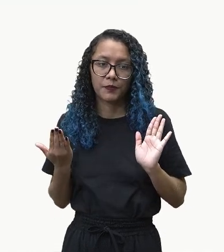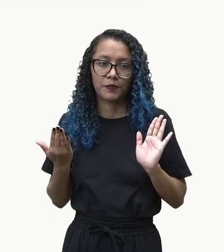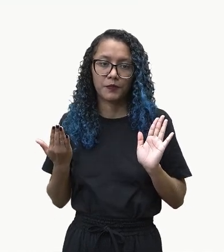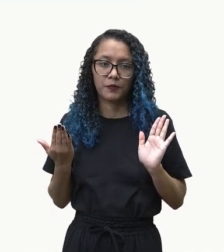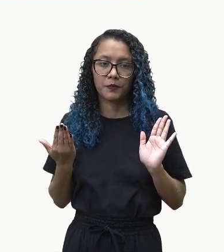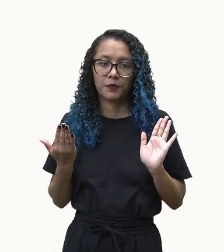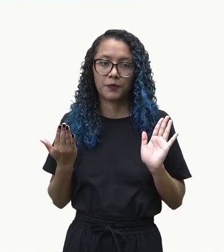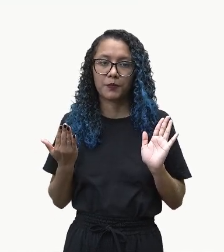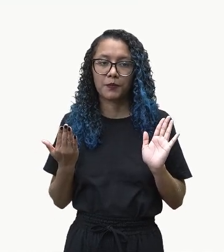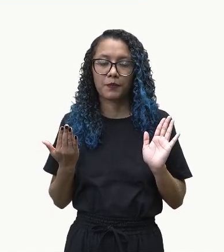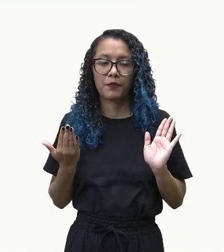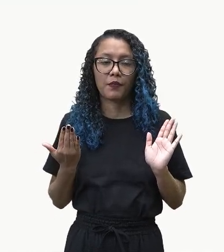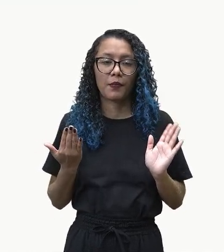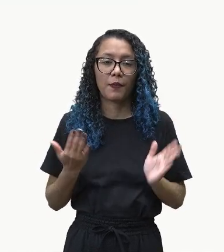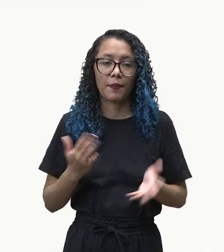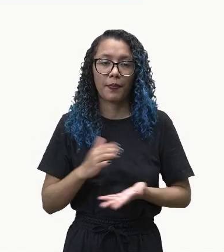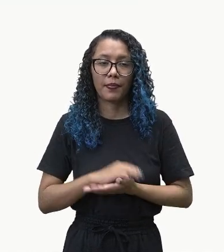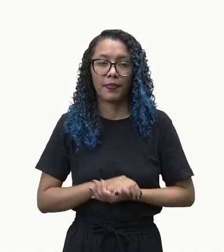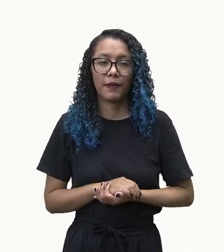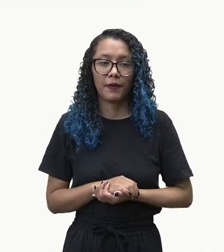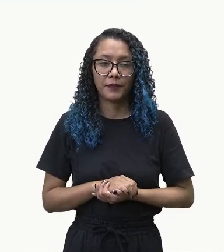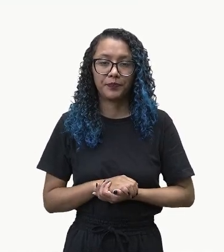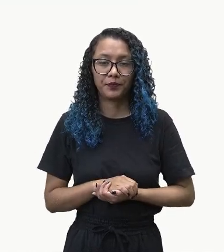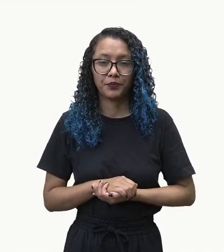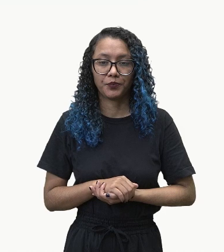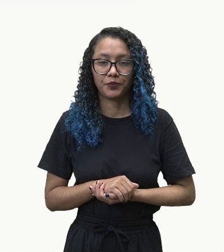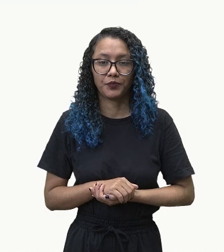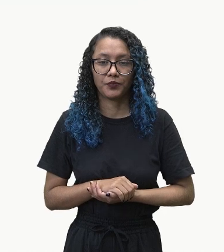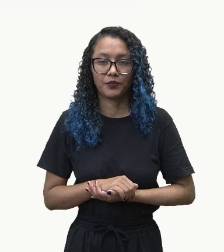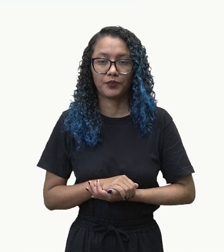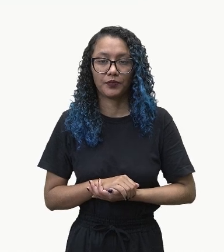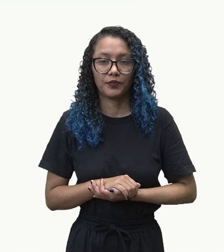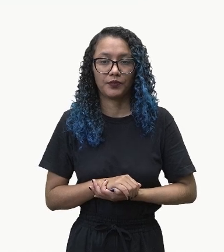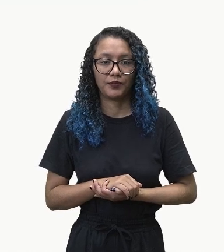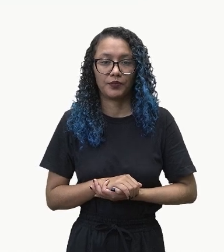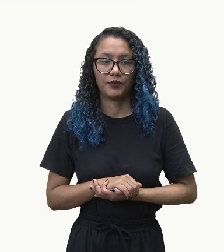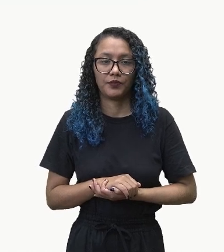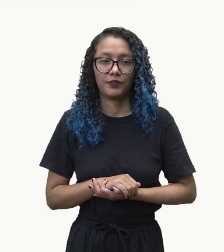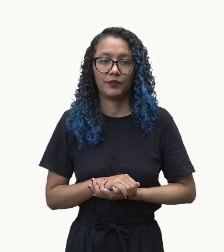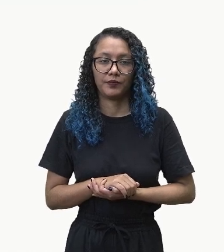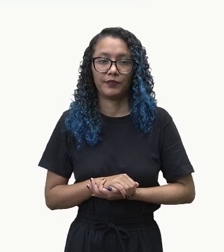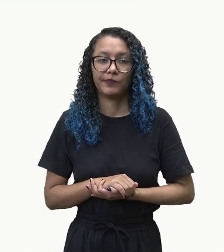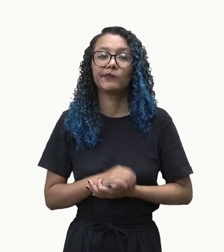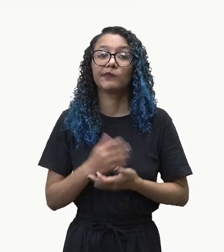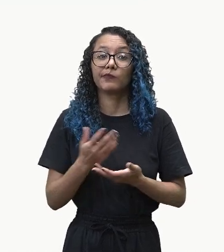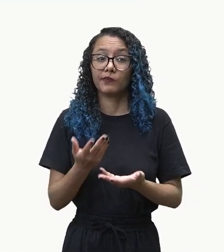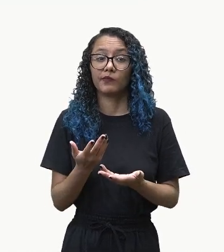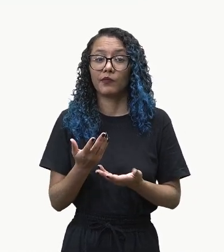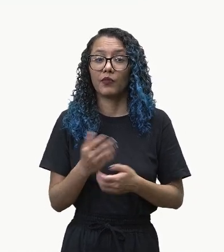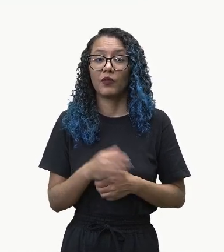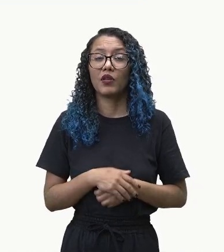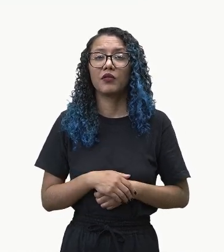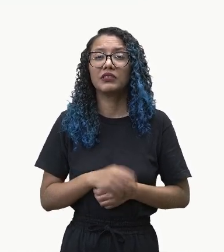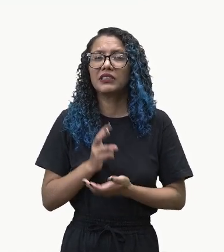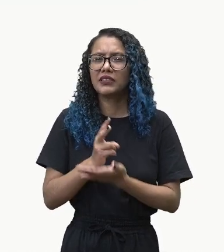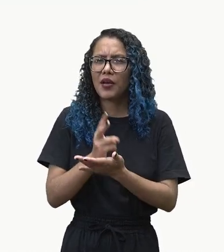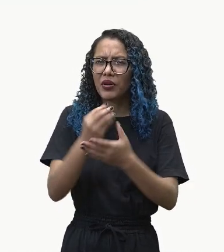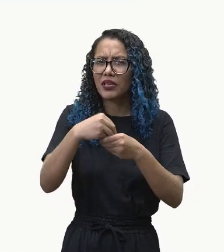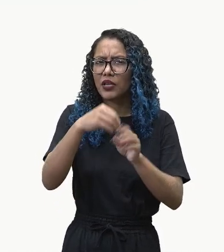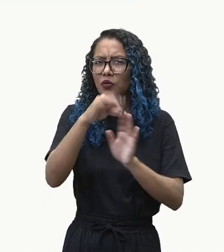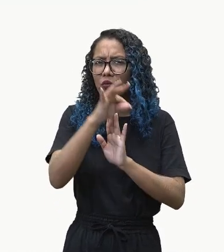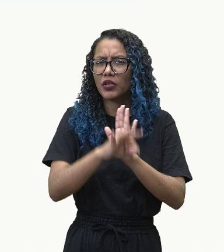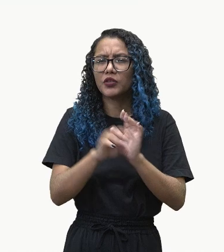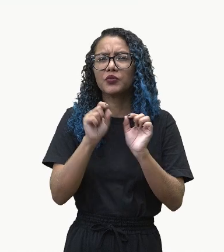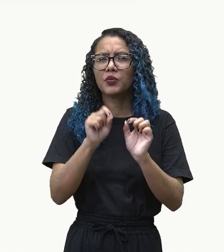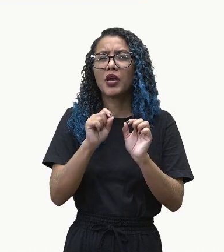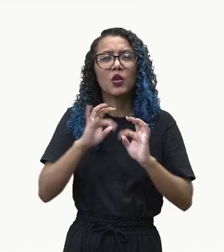e coesão como em todos os textos. Então, vamos ter sempre aí coesão e